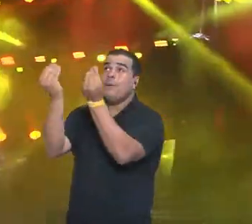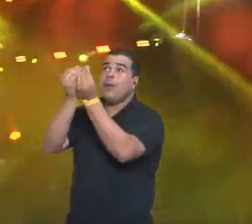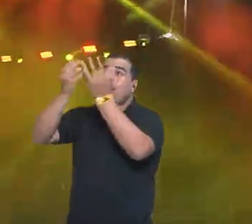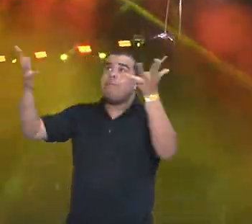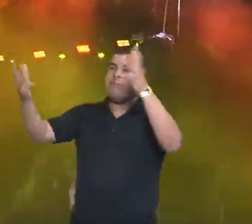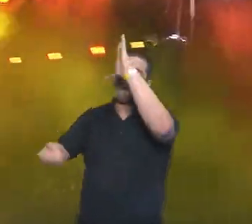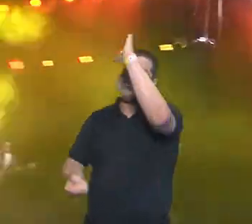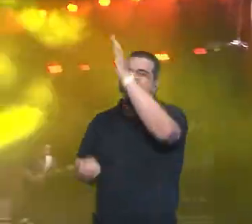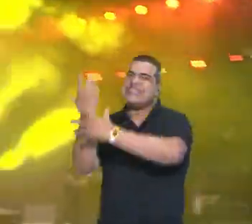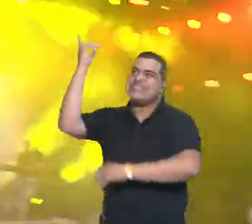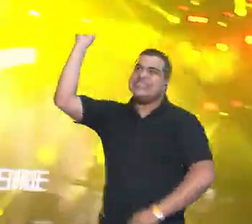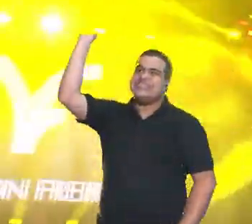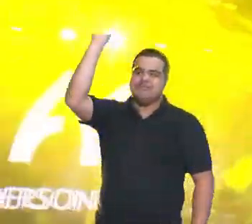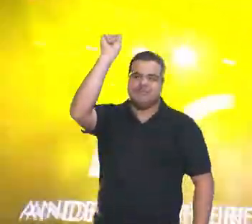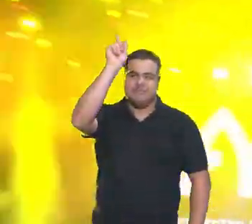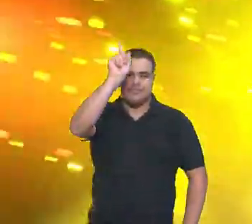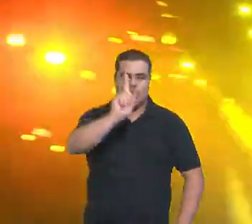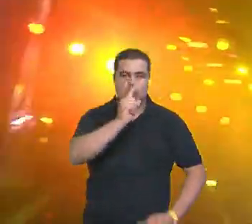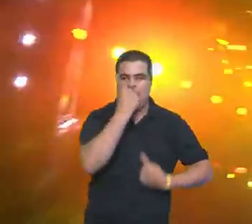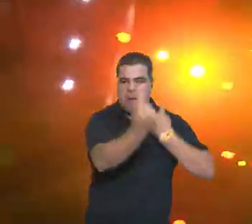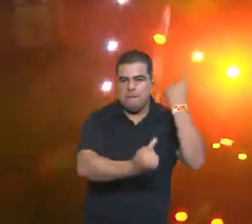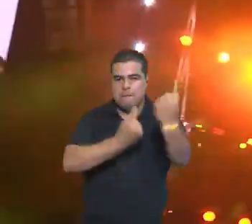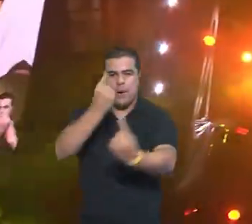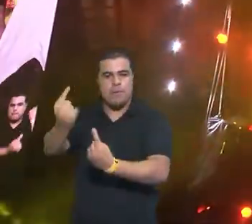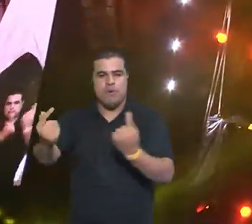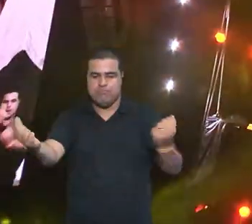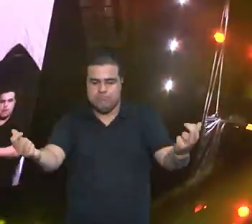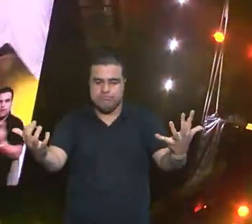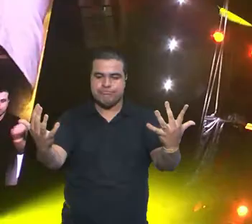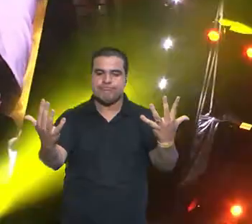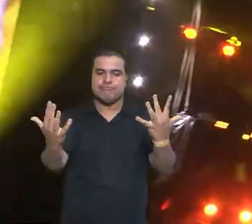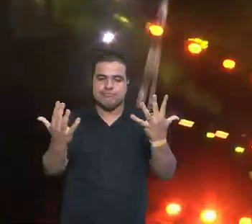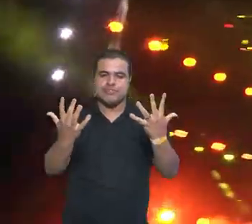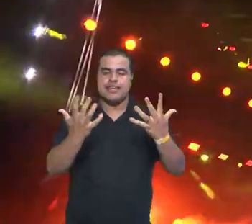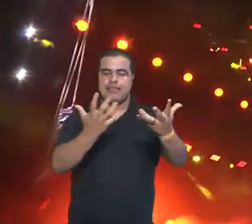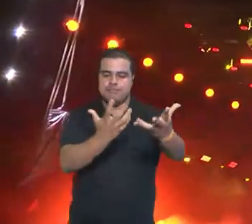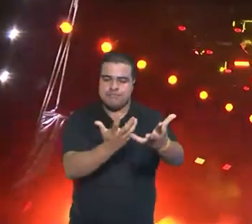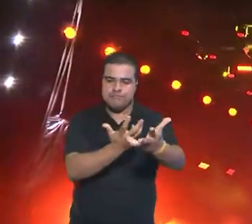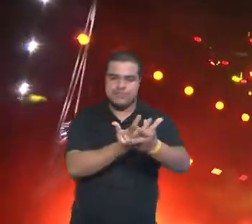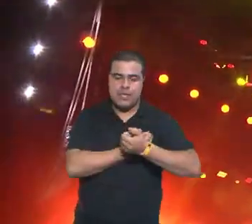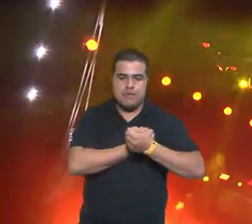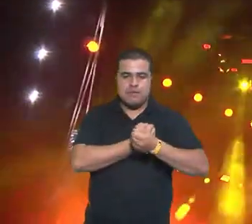levantando a Igreja Santa